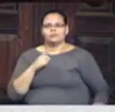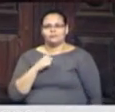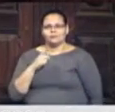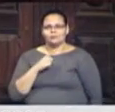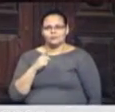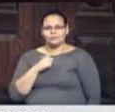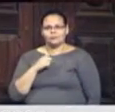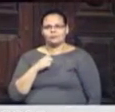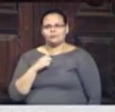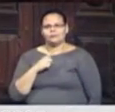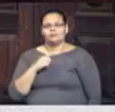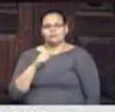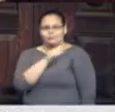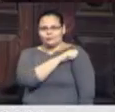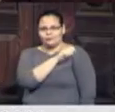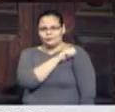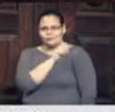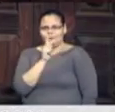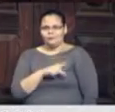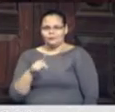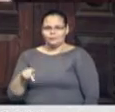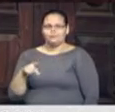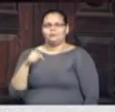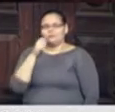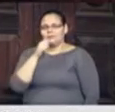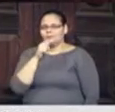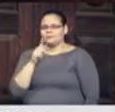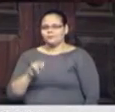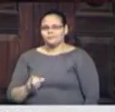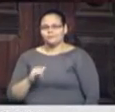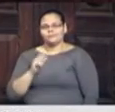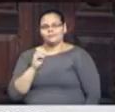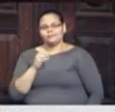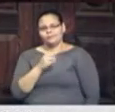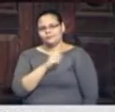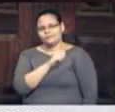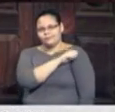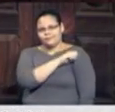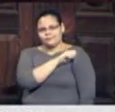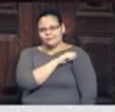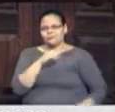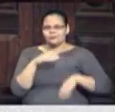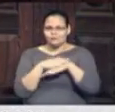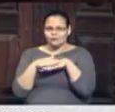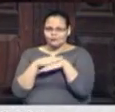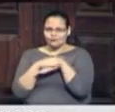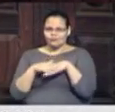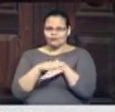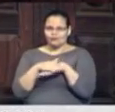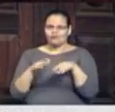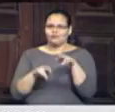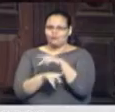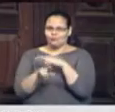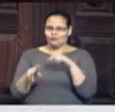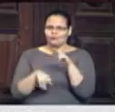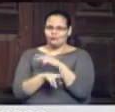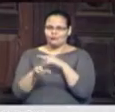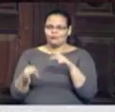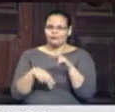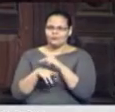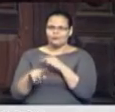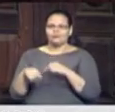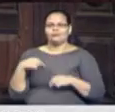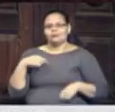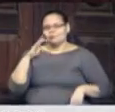dos alunos, dos professores, dos pais de alunos, a conversa é totalmente diferente. Quer dizer, está começando a existir